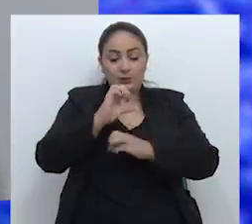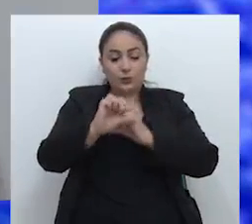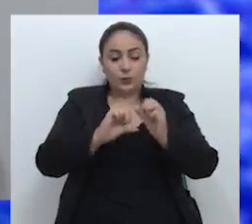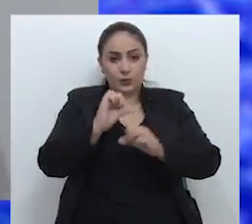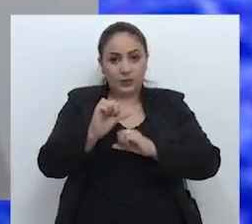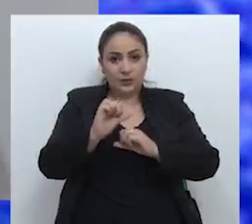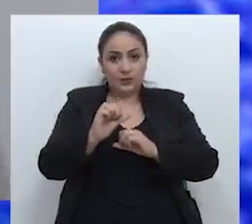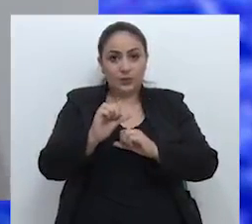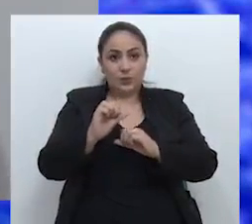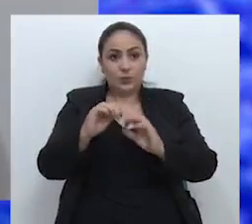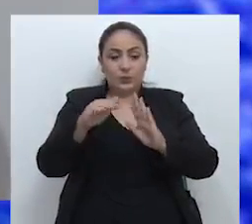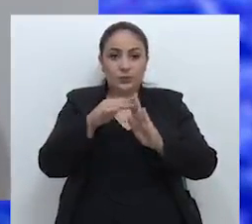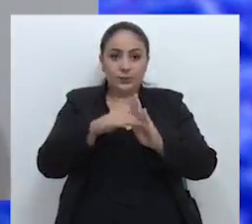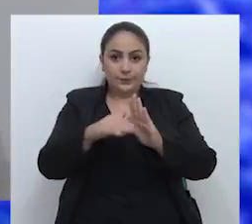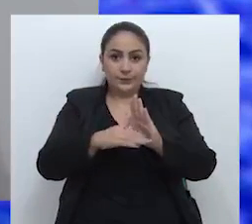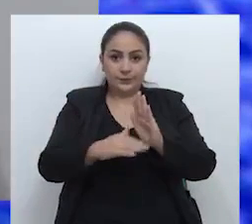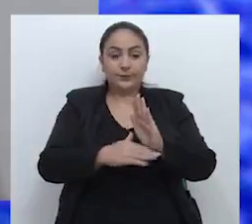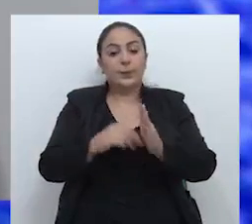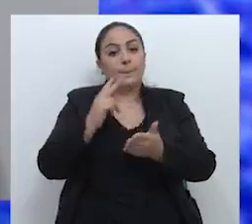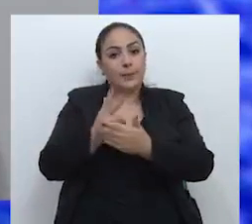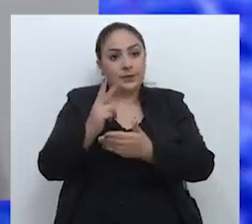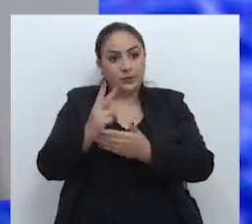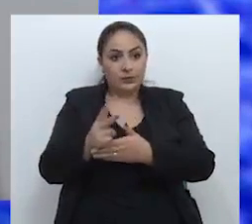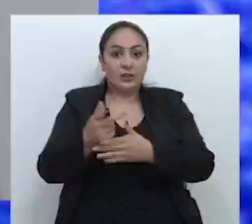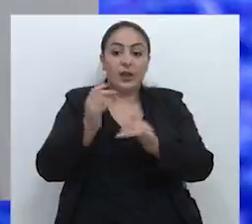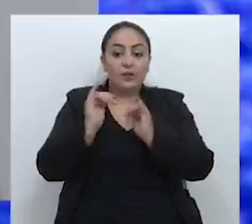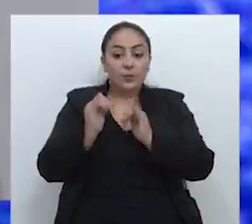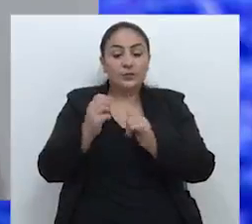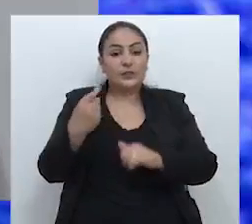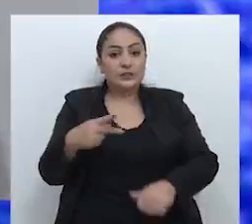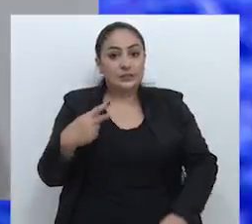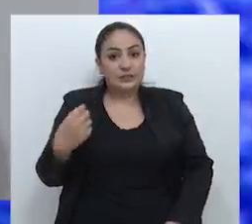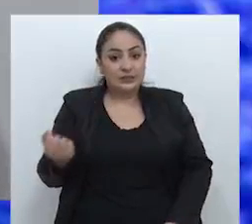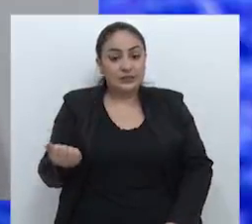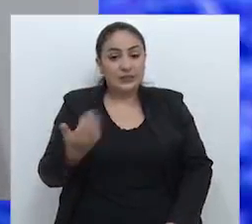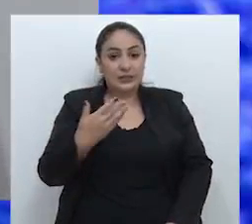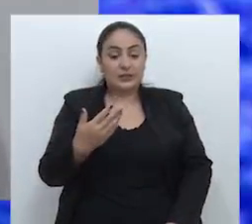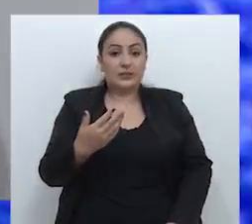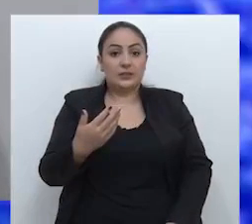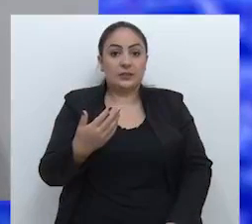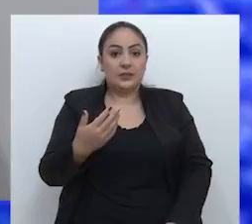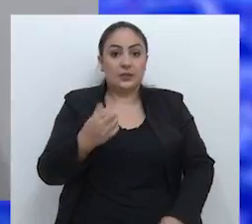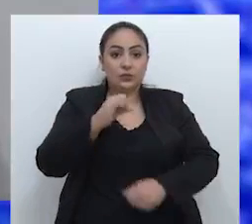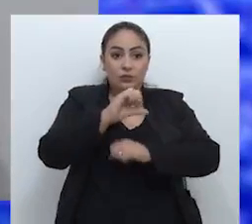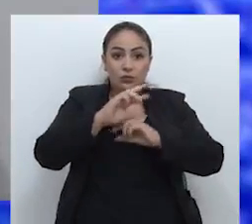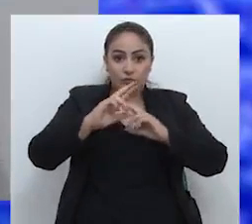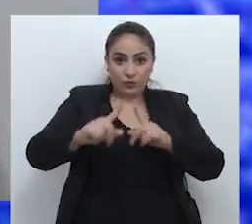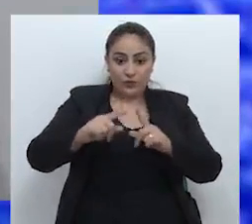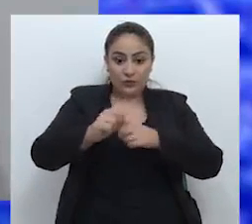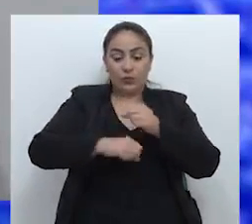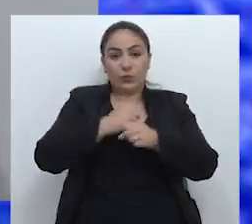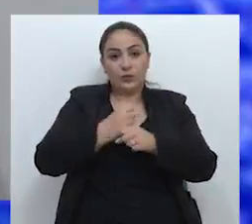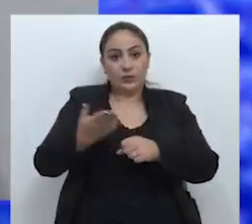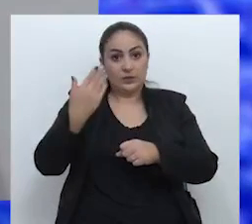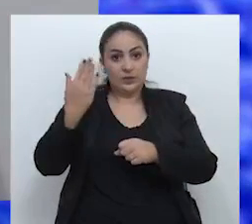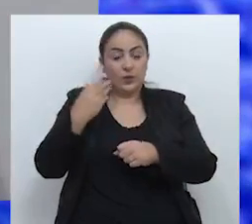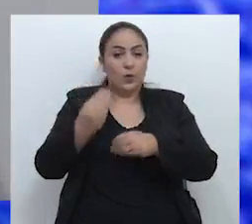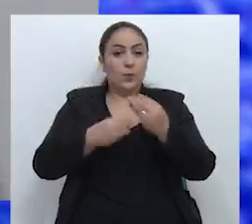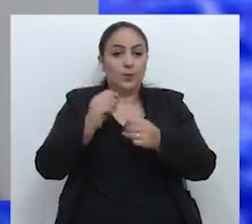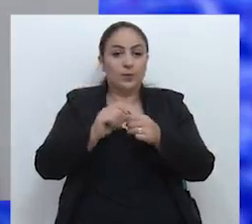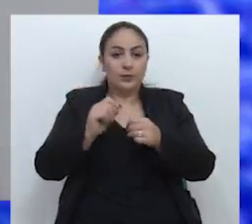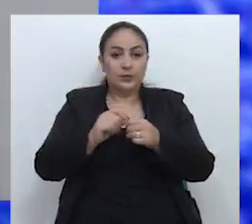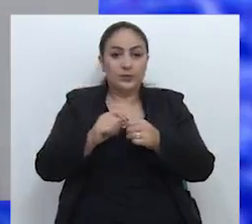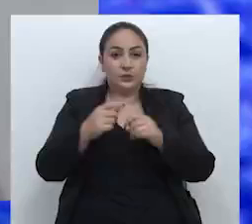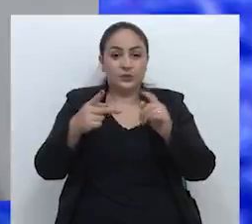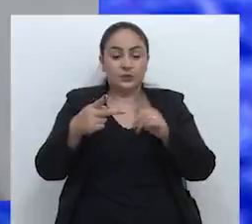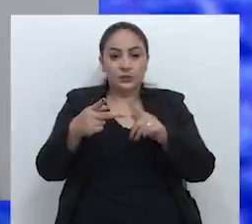alterado, o cronograma de restituição foi mantido. A novidade deste ano é que, ao contrário dos anos anteriores, quando a restituição era feita toda